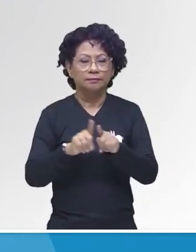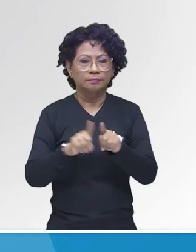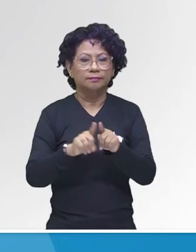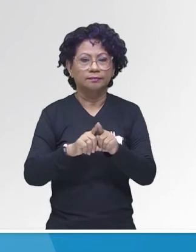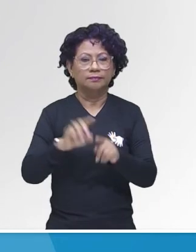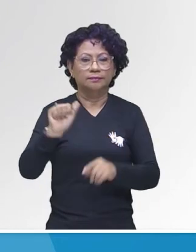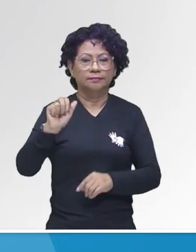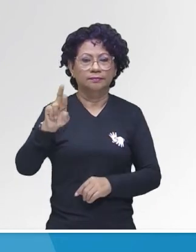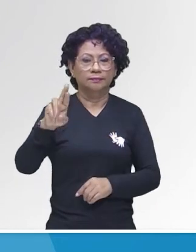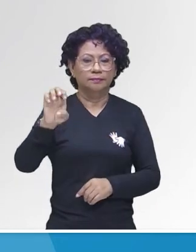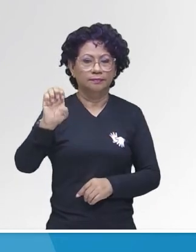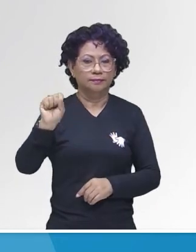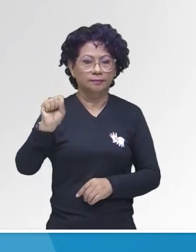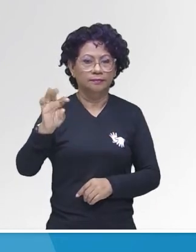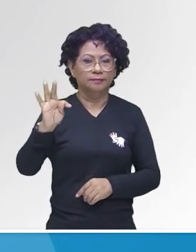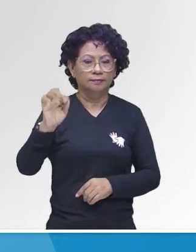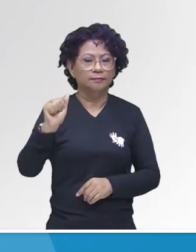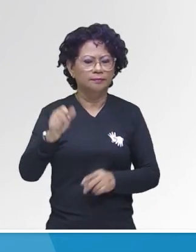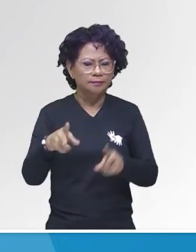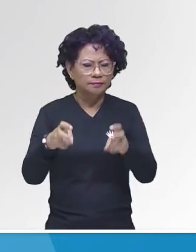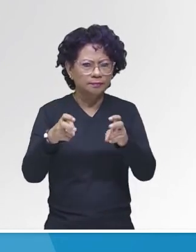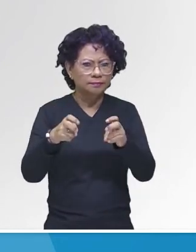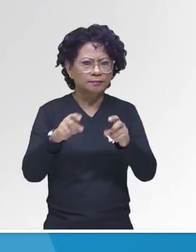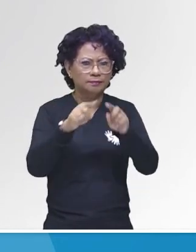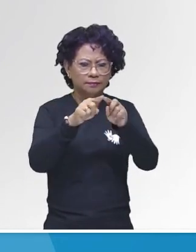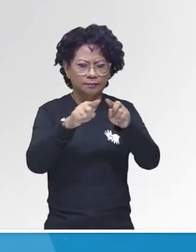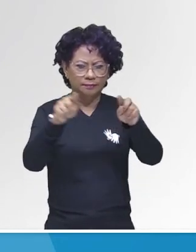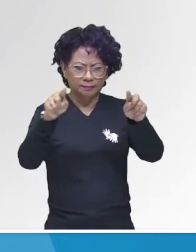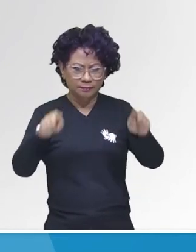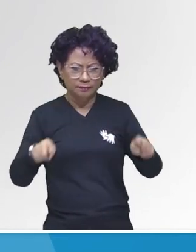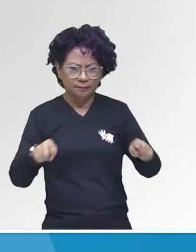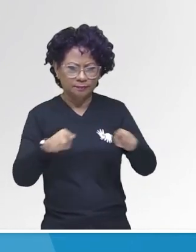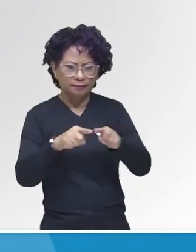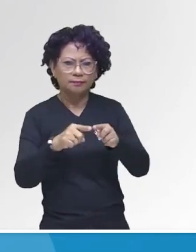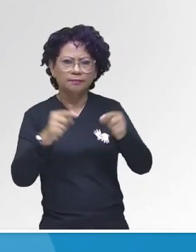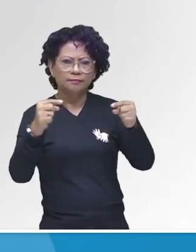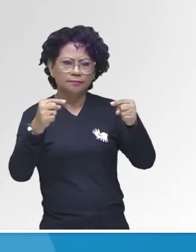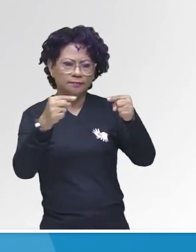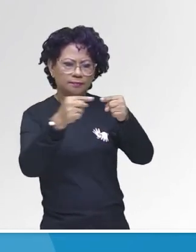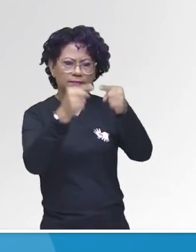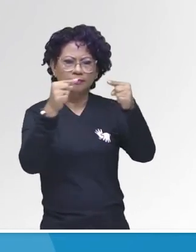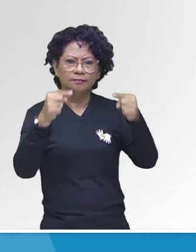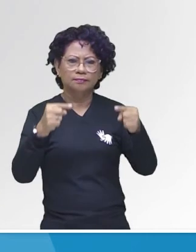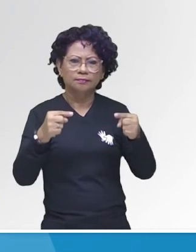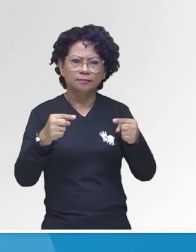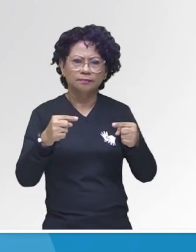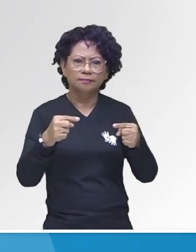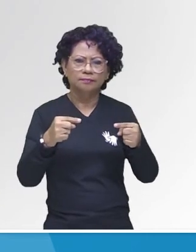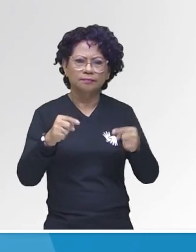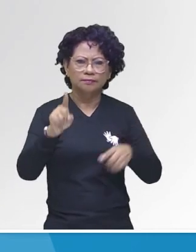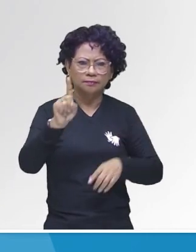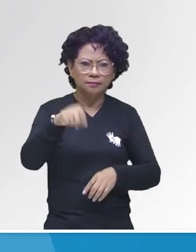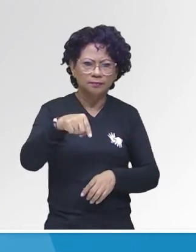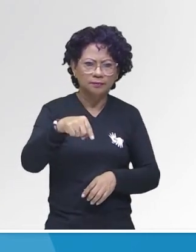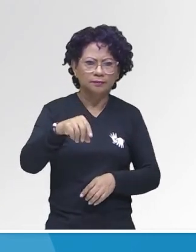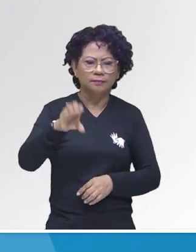do cubo abaixo. Verifique se os pontos indicados em cada item são ou não colineares